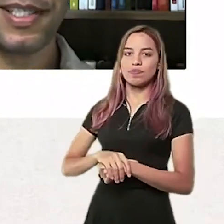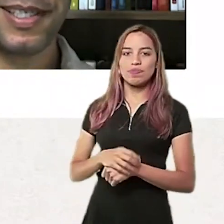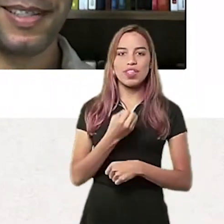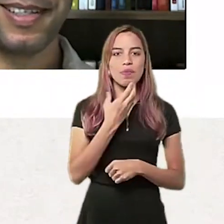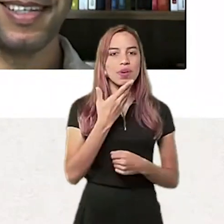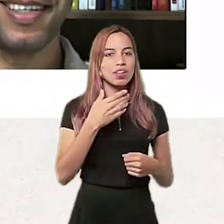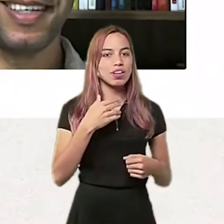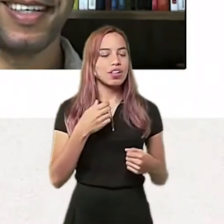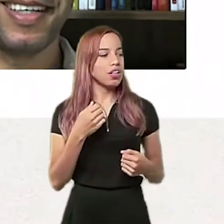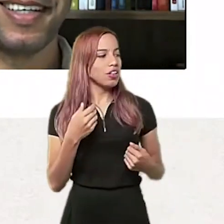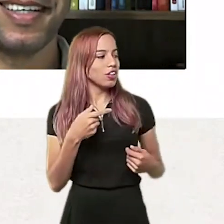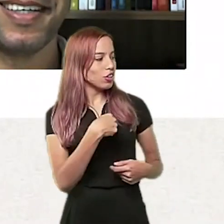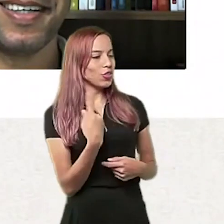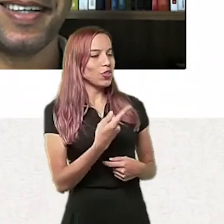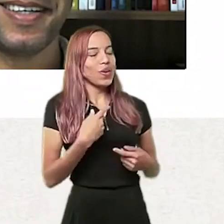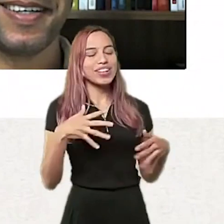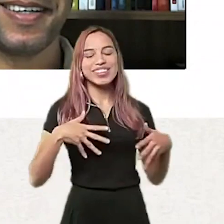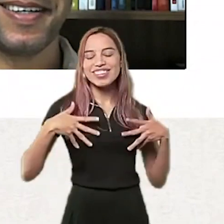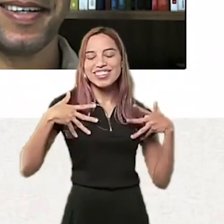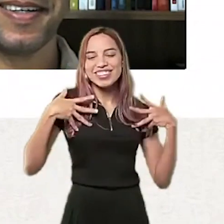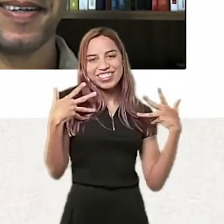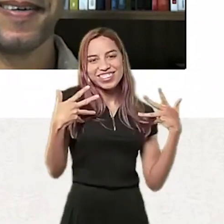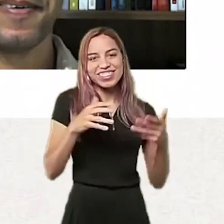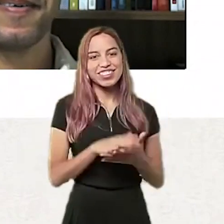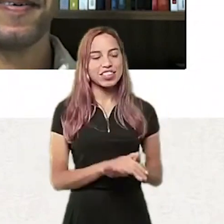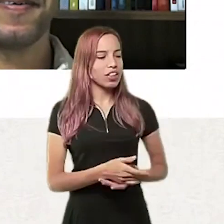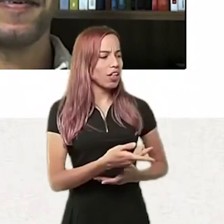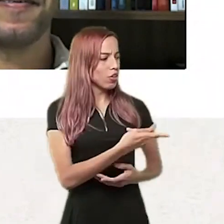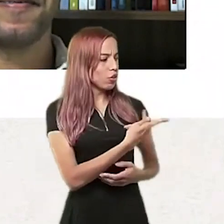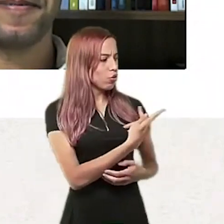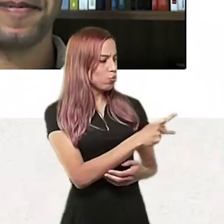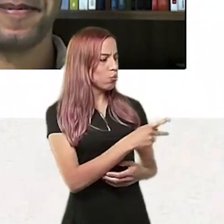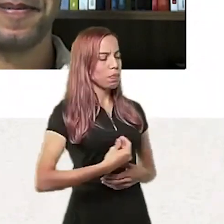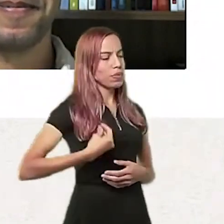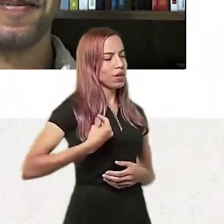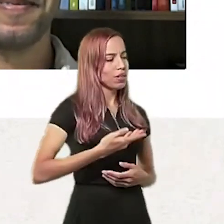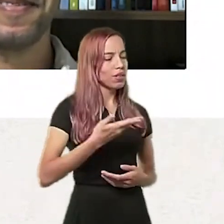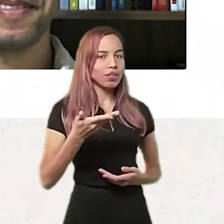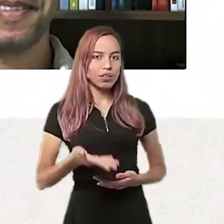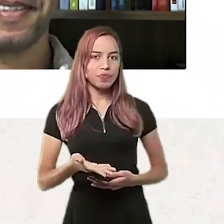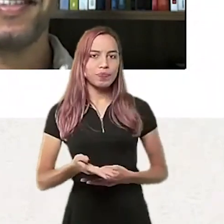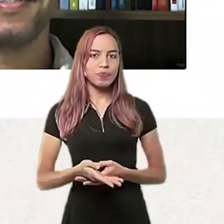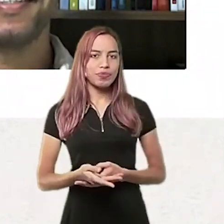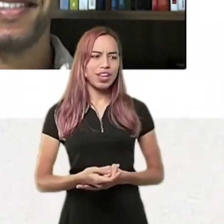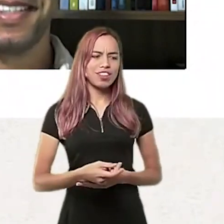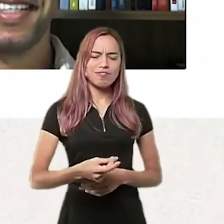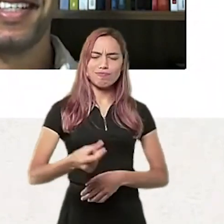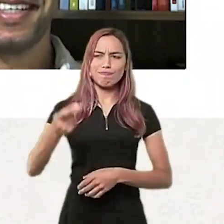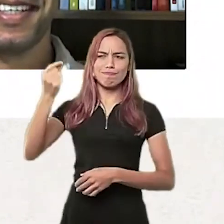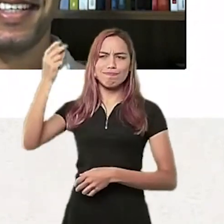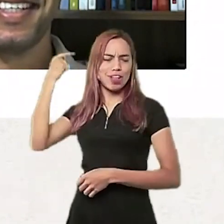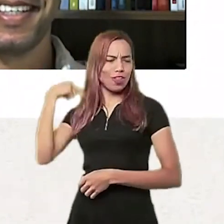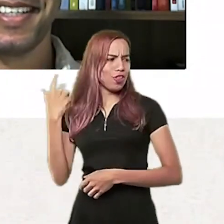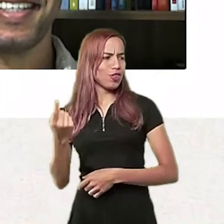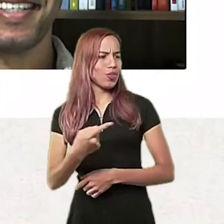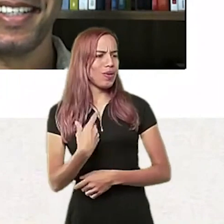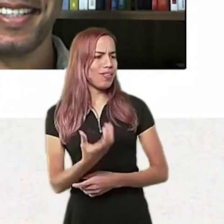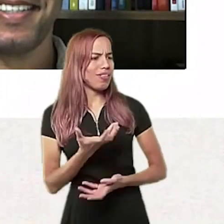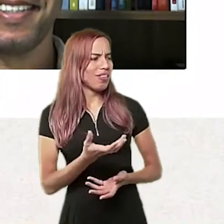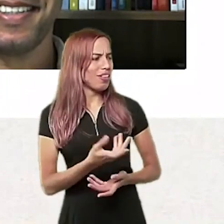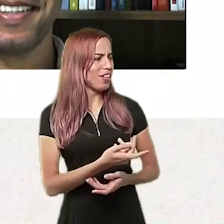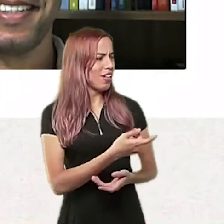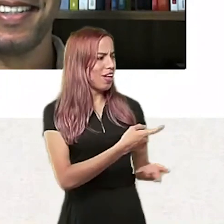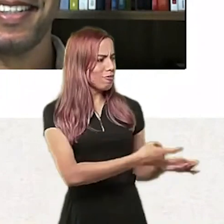é um homem branco, de cabelos escuros e curtos. Itamar usa óculos que têm uma armação escura. Ele